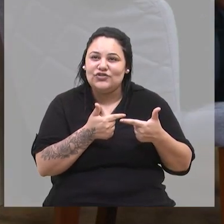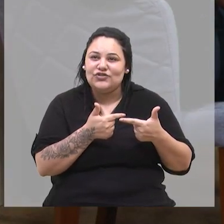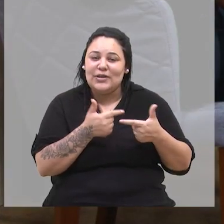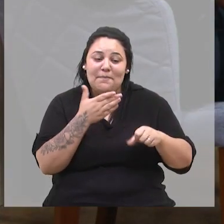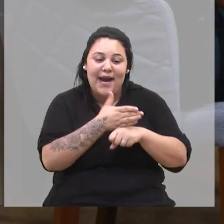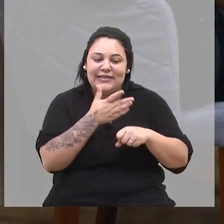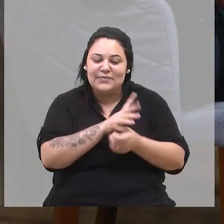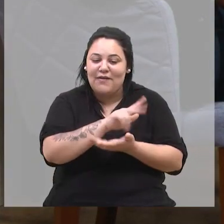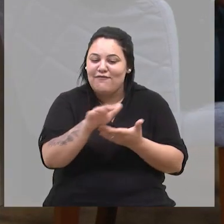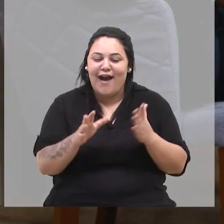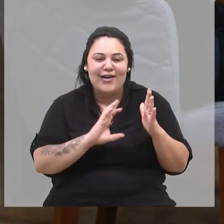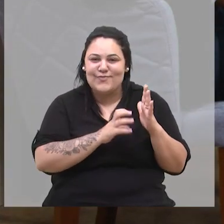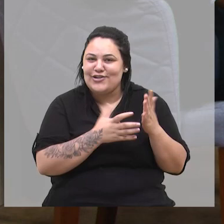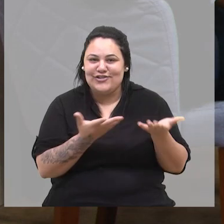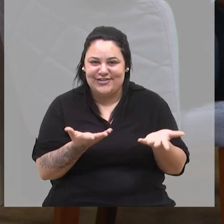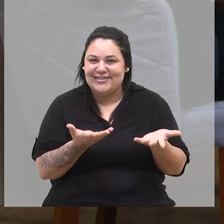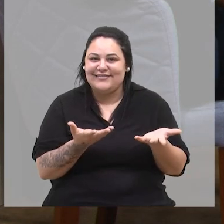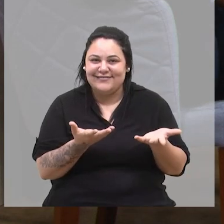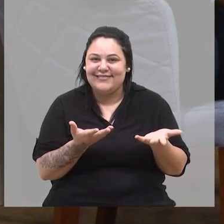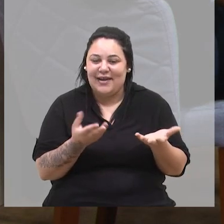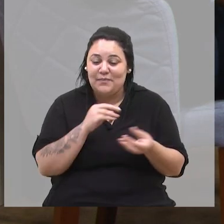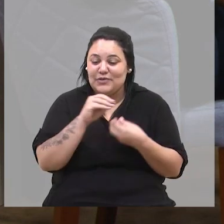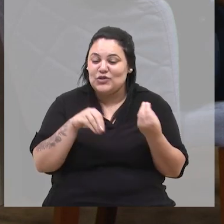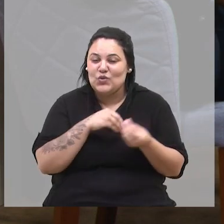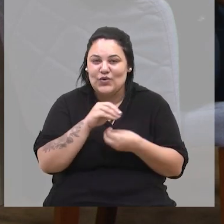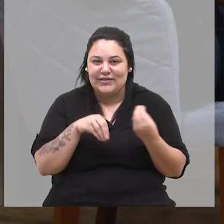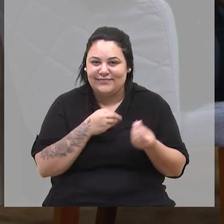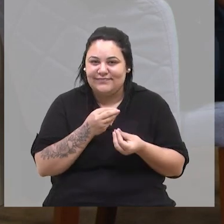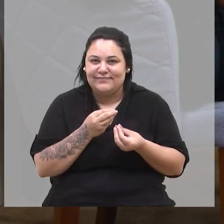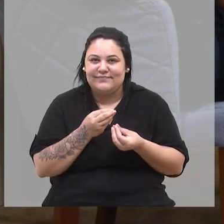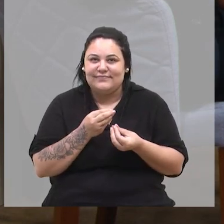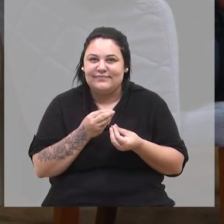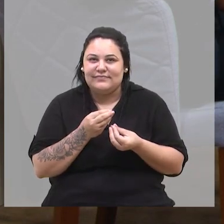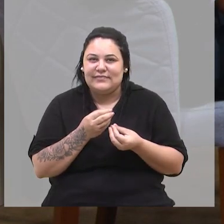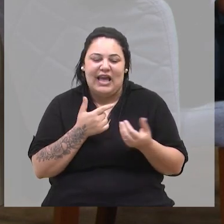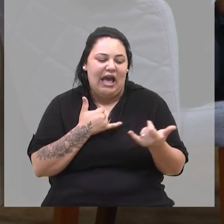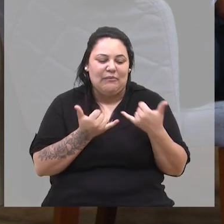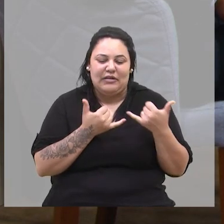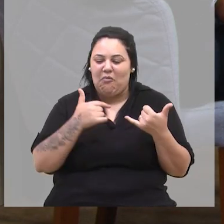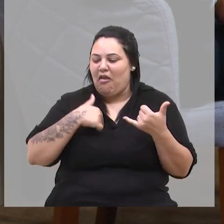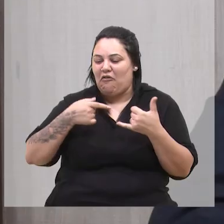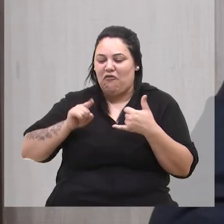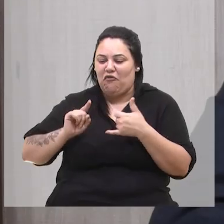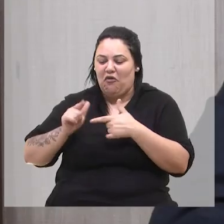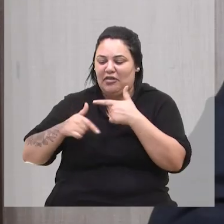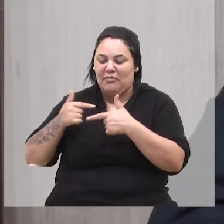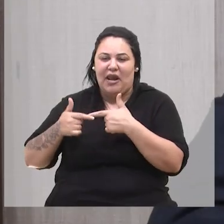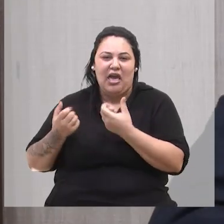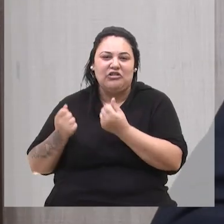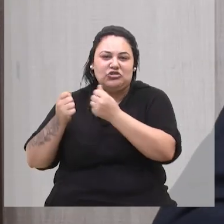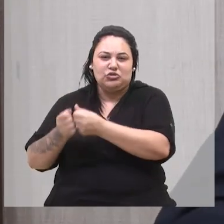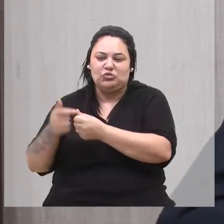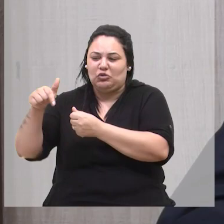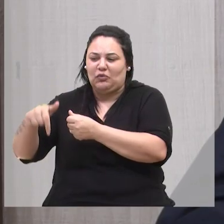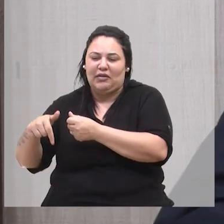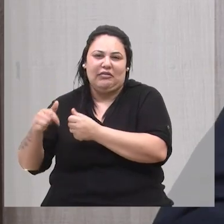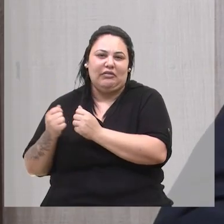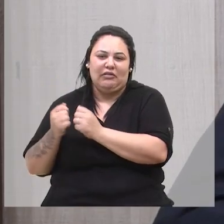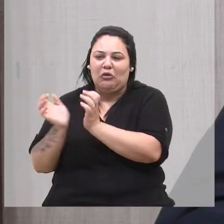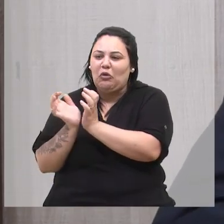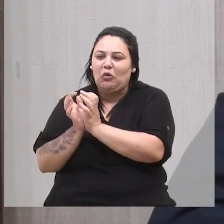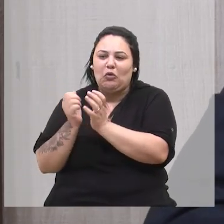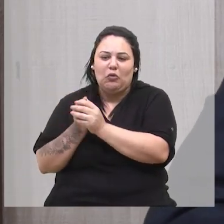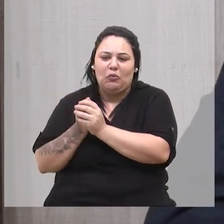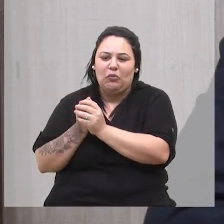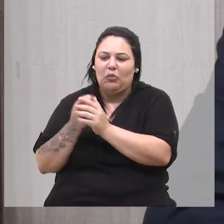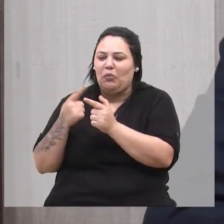que extrapola, digamos assim, aquela limitação, não, mas eu não vou me alinhar tanto com com essa